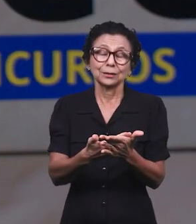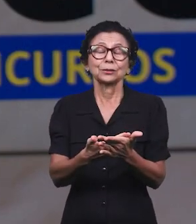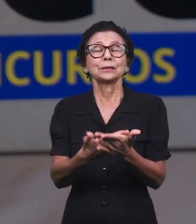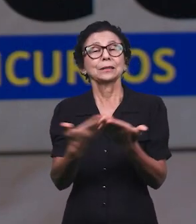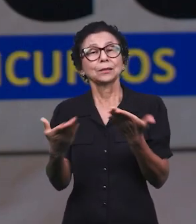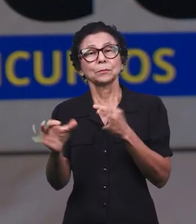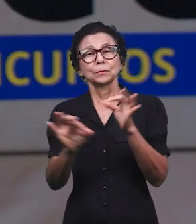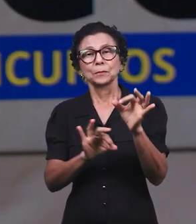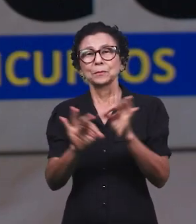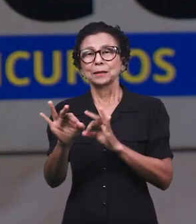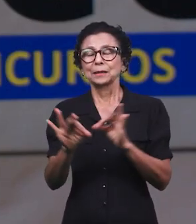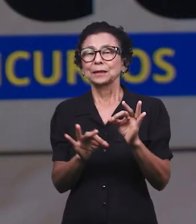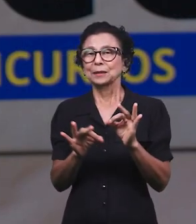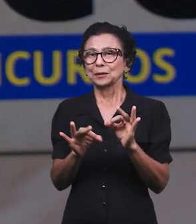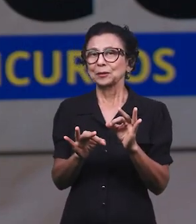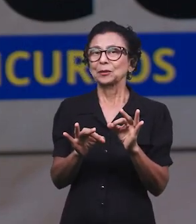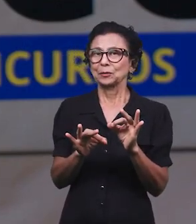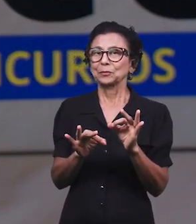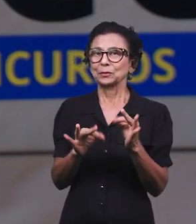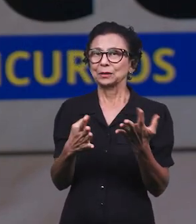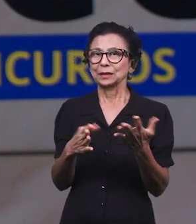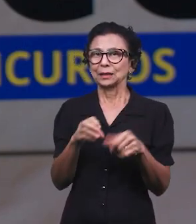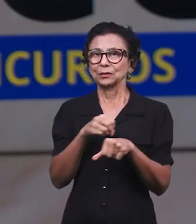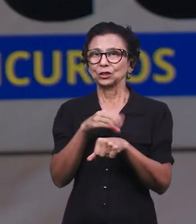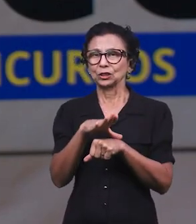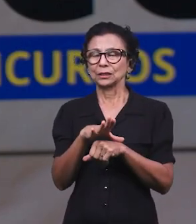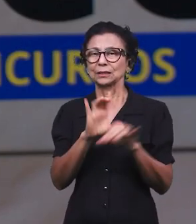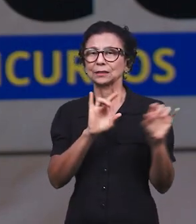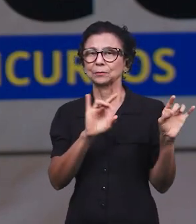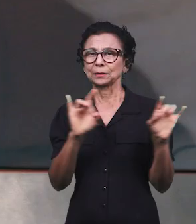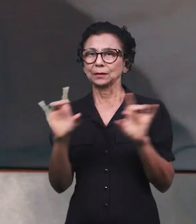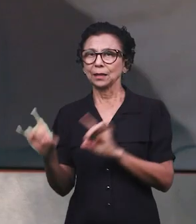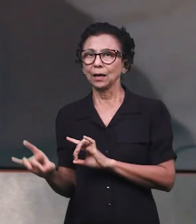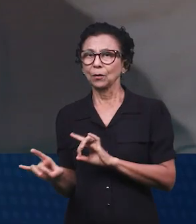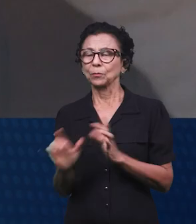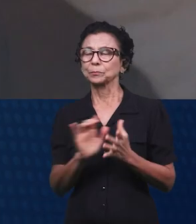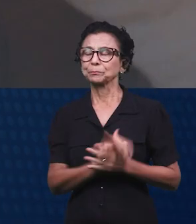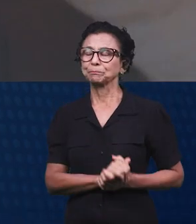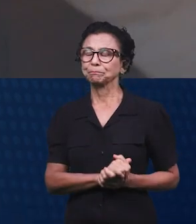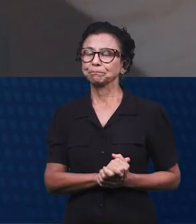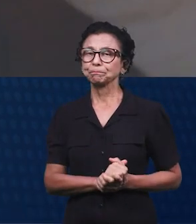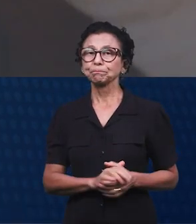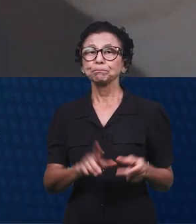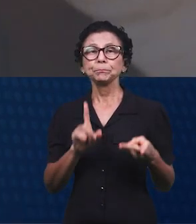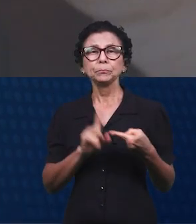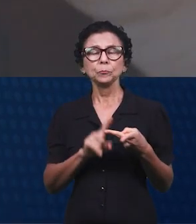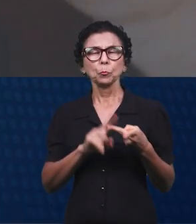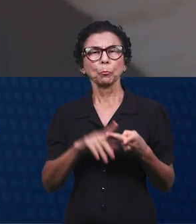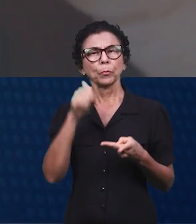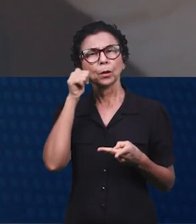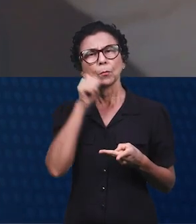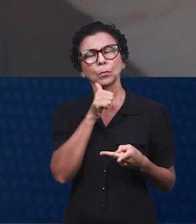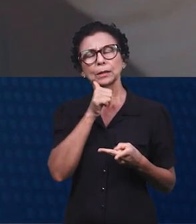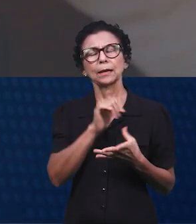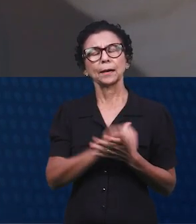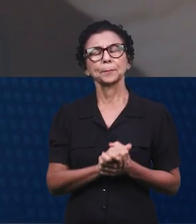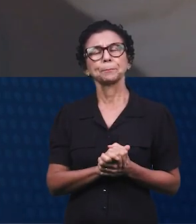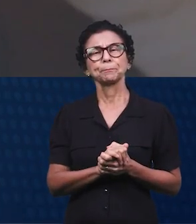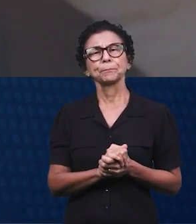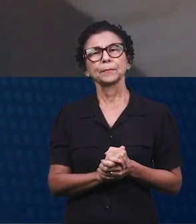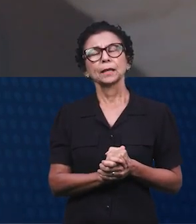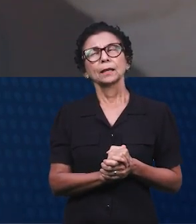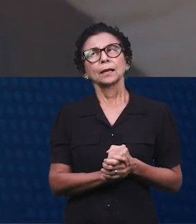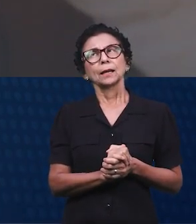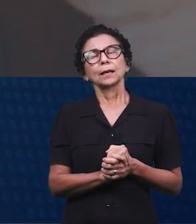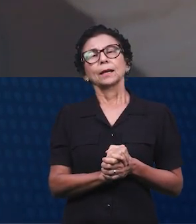dos Correios, o que é com certeza uma grande oportunidade. Uma outra irmã também nos escreveu relatando